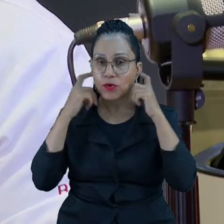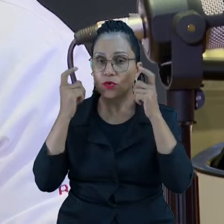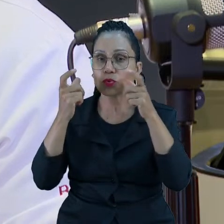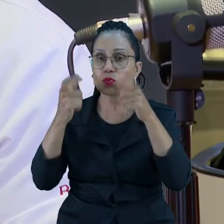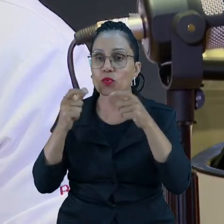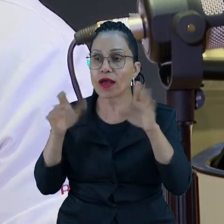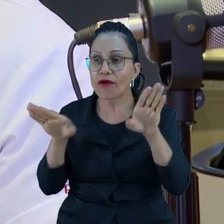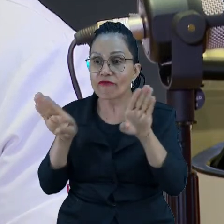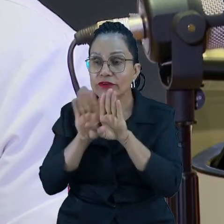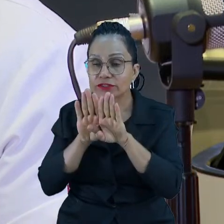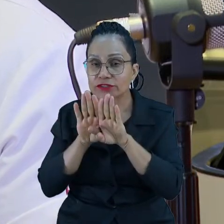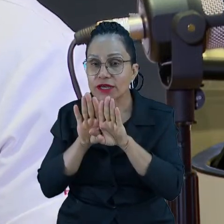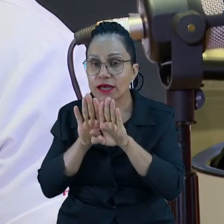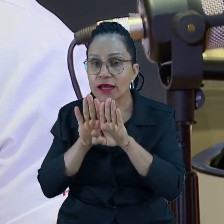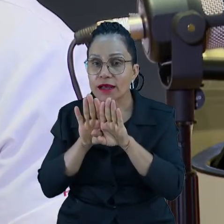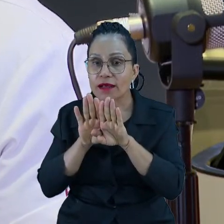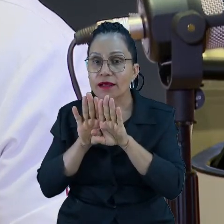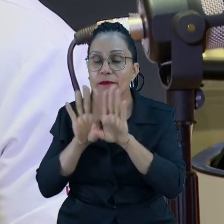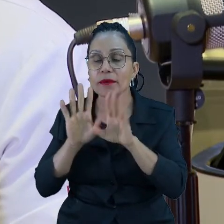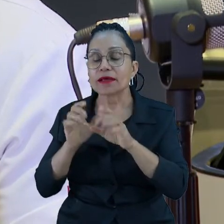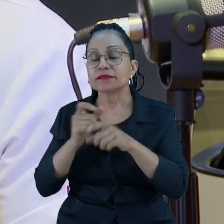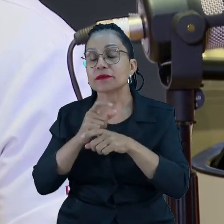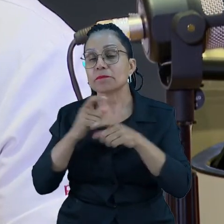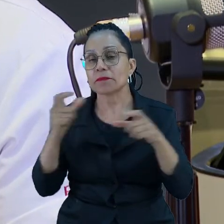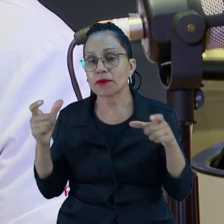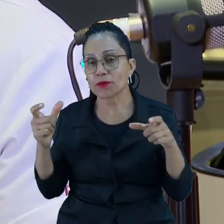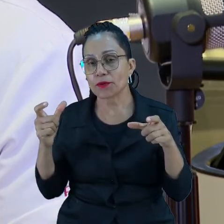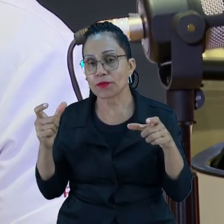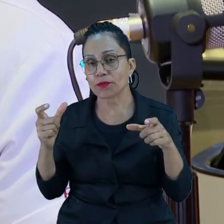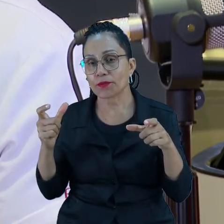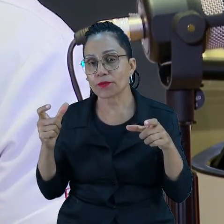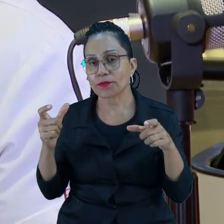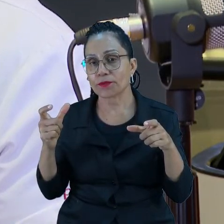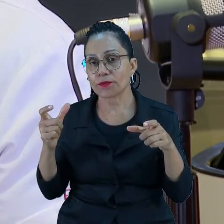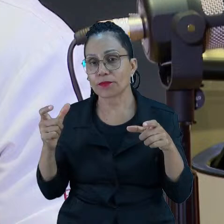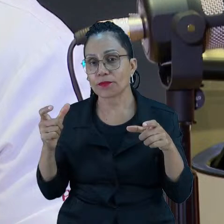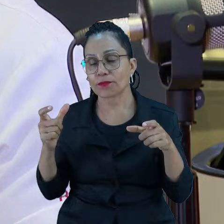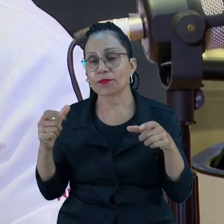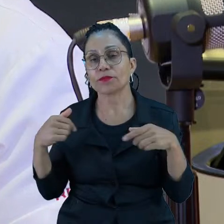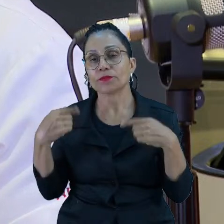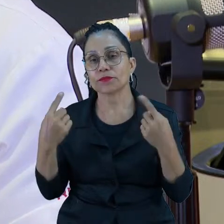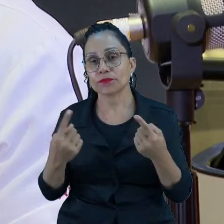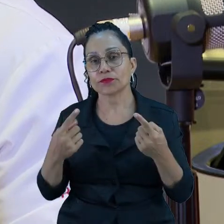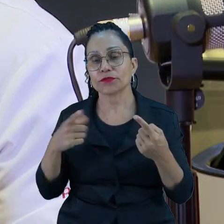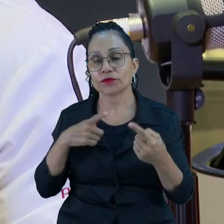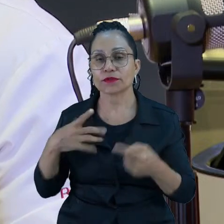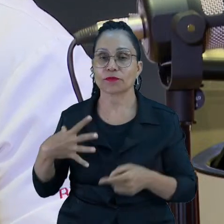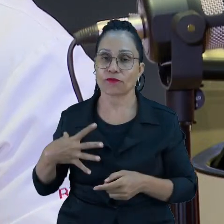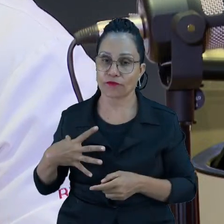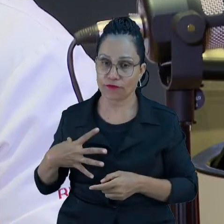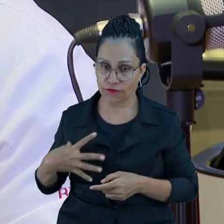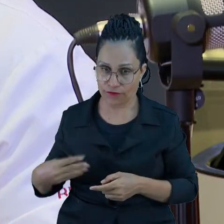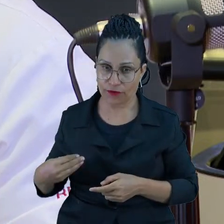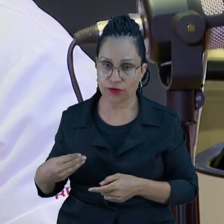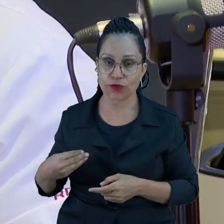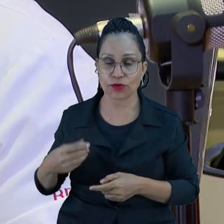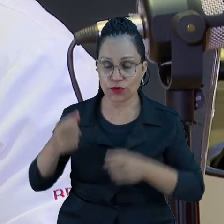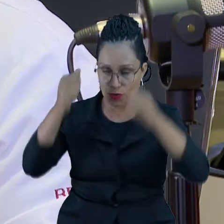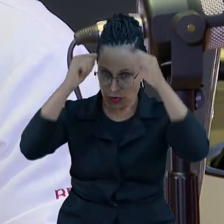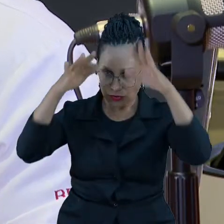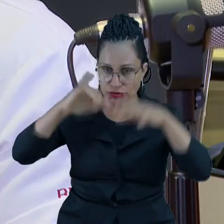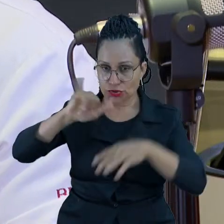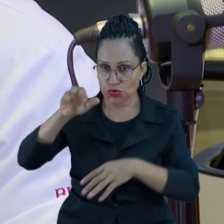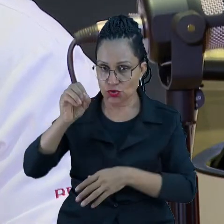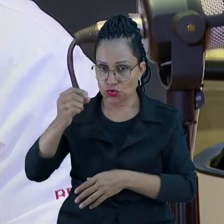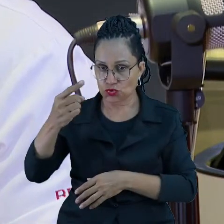tal, mas a grande maioria, né? Então, aí nós temos um filho autista, que ele tem 7 anos, o João Pedro, a